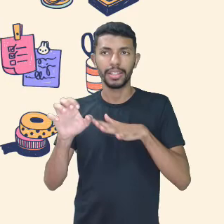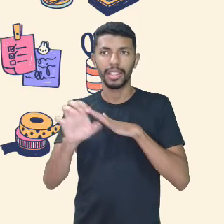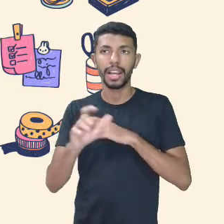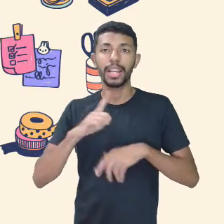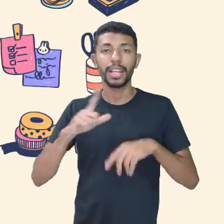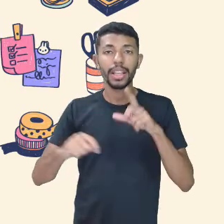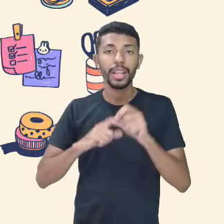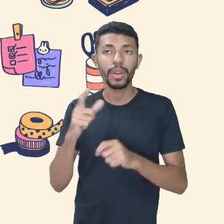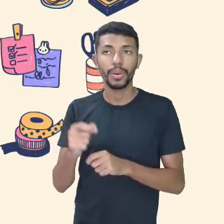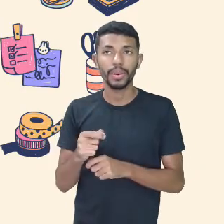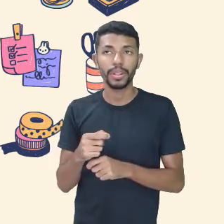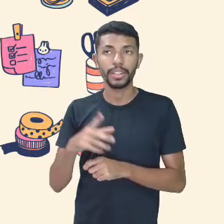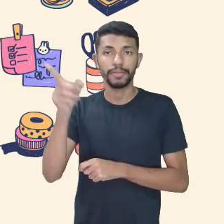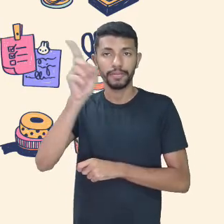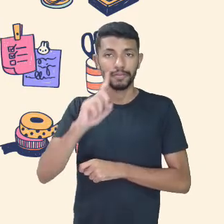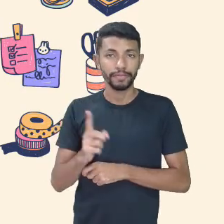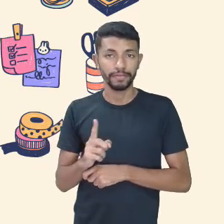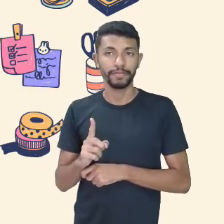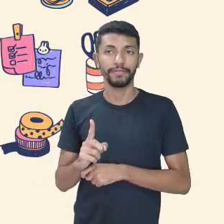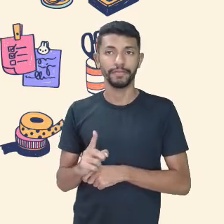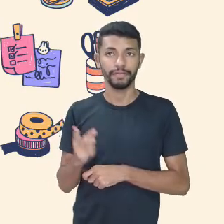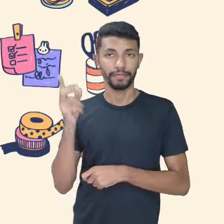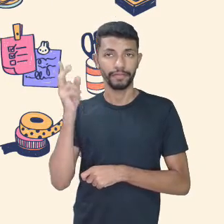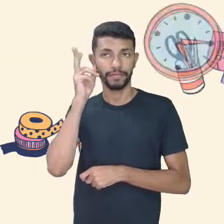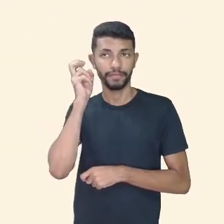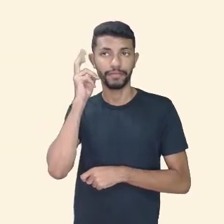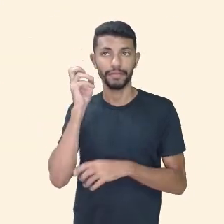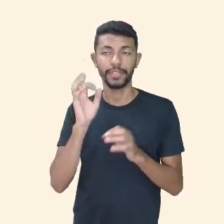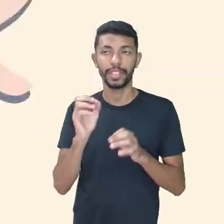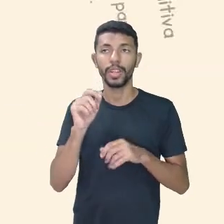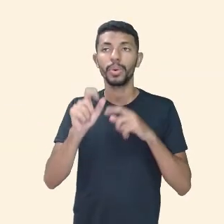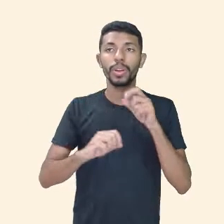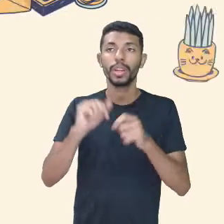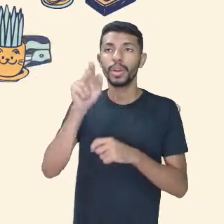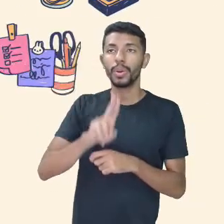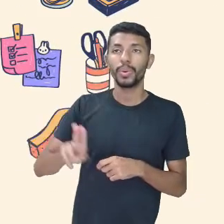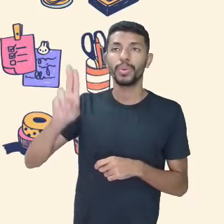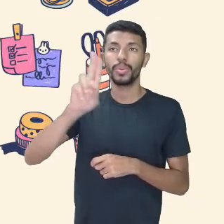auditiva. Use recursos visuais.